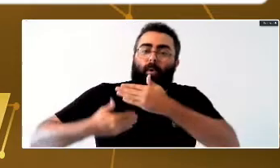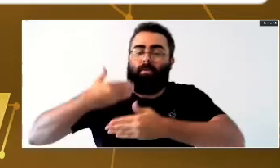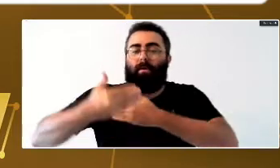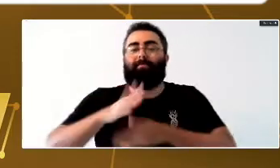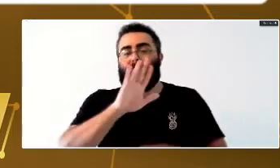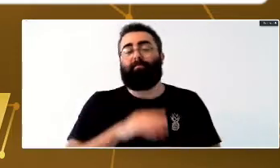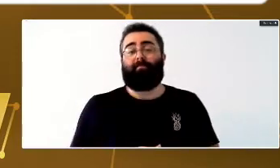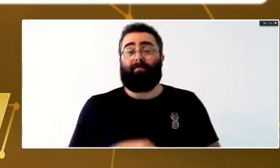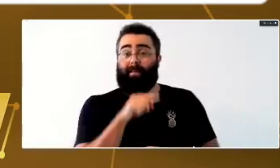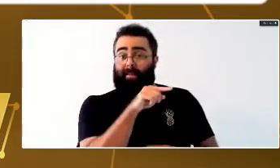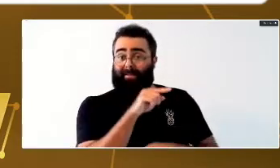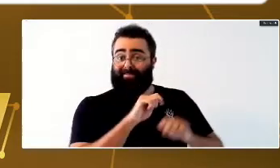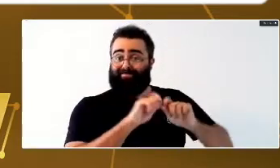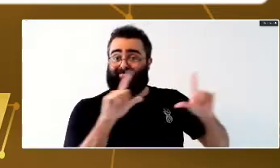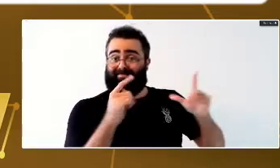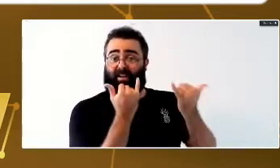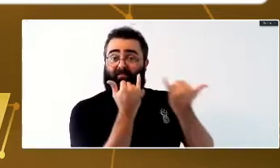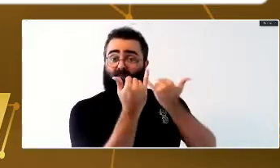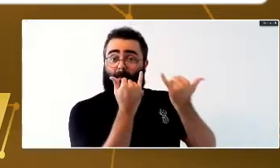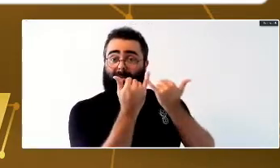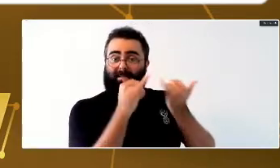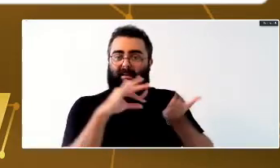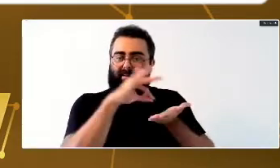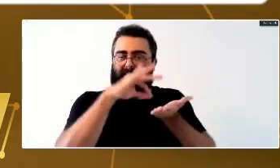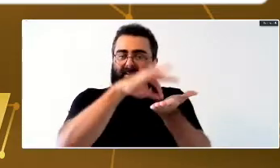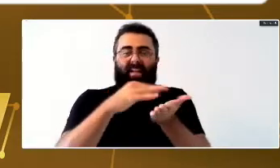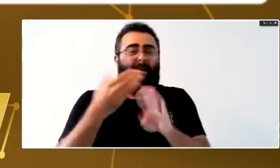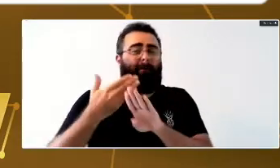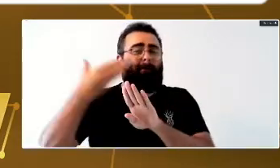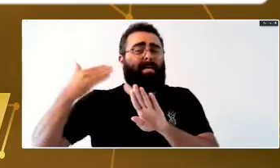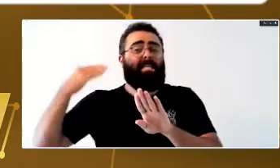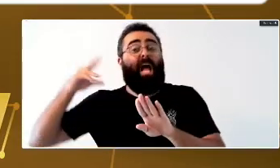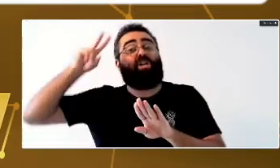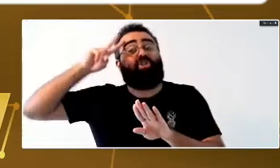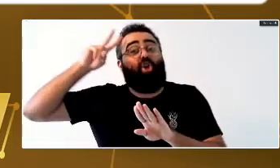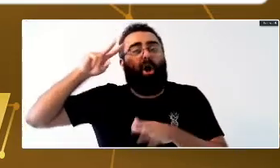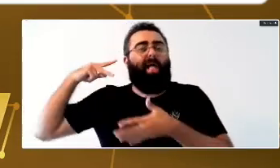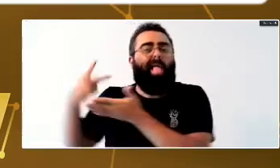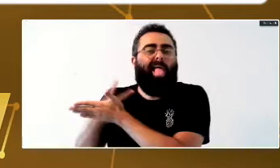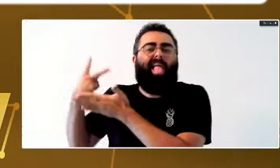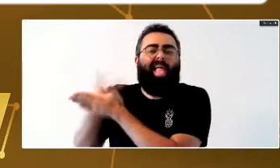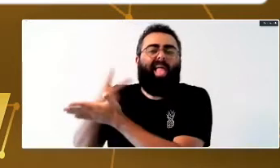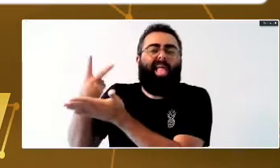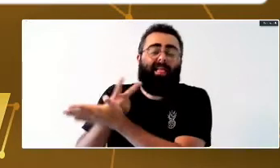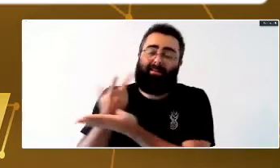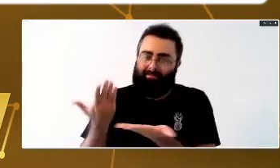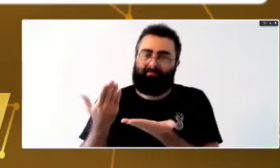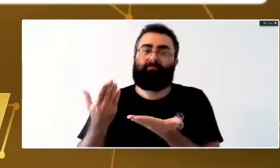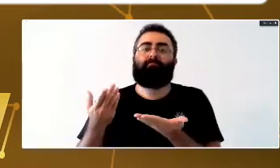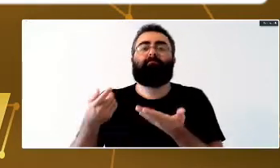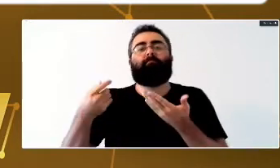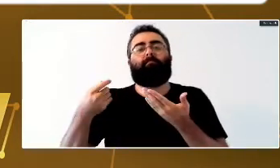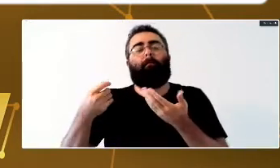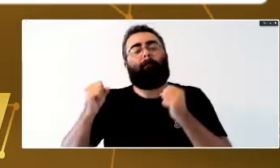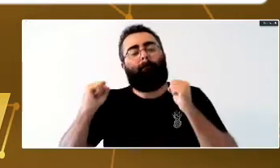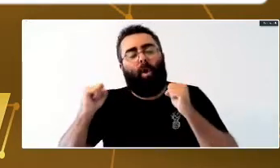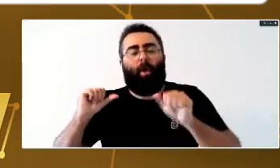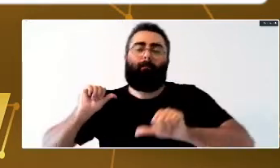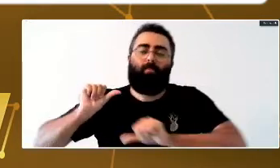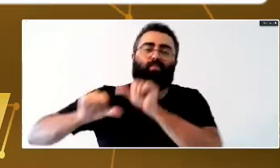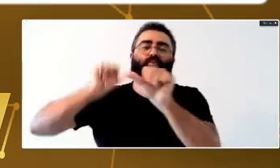espacial, verificar séries históricas. Então, o porquê de vários eventos, ele vai ser respondido porque a gente começa a